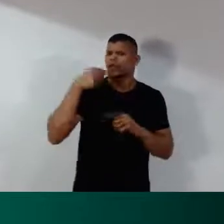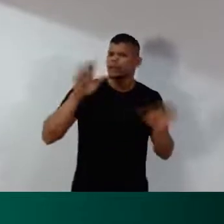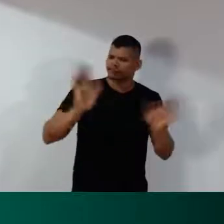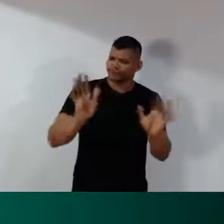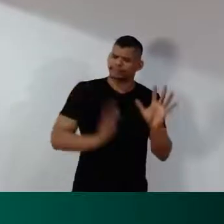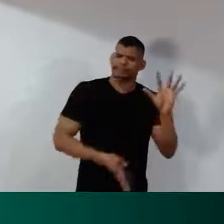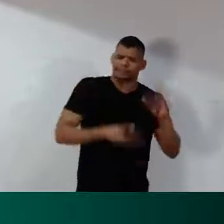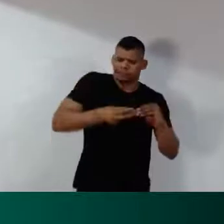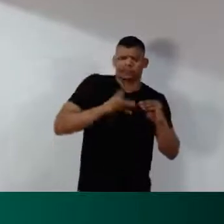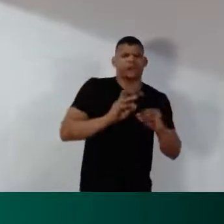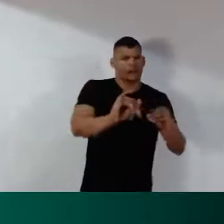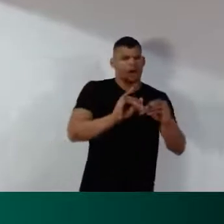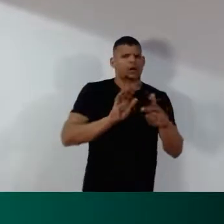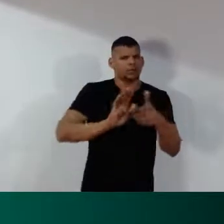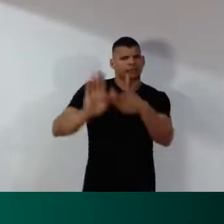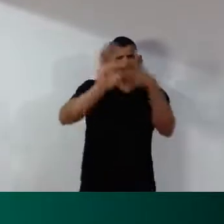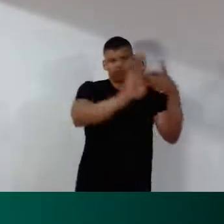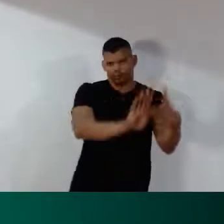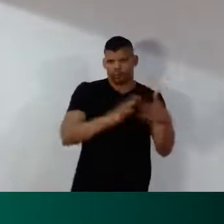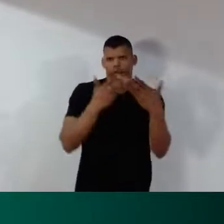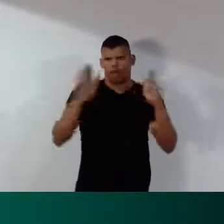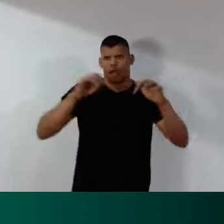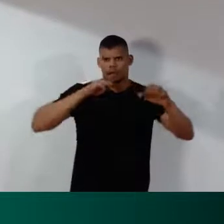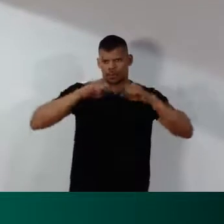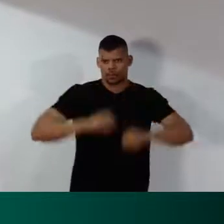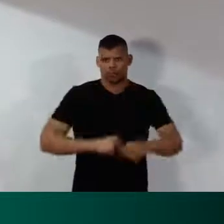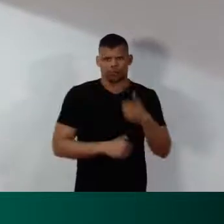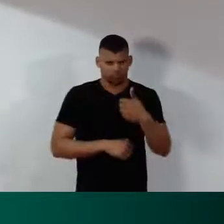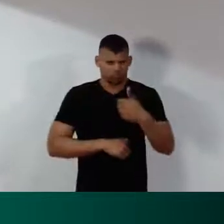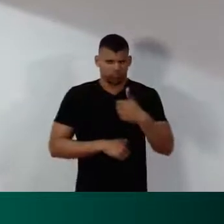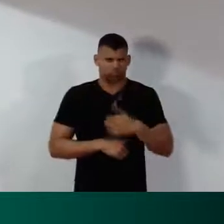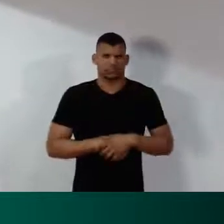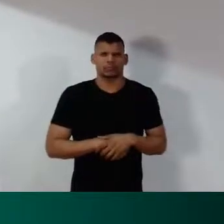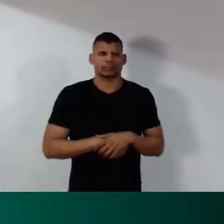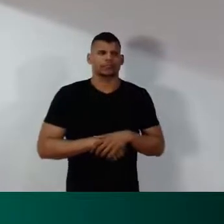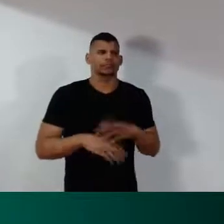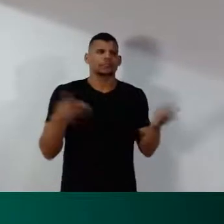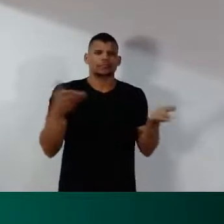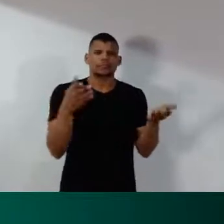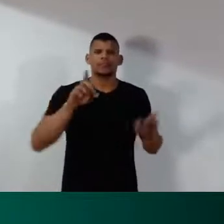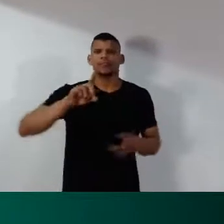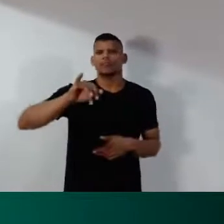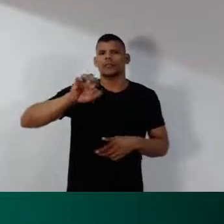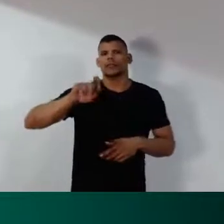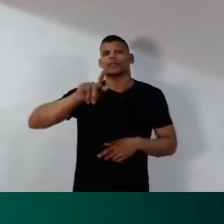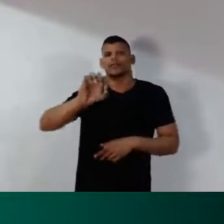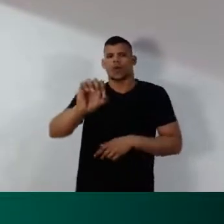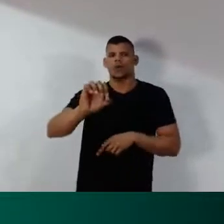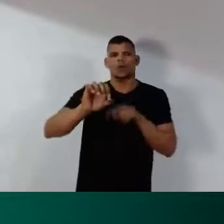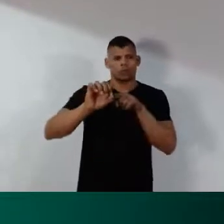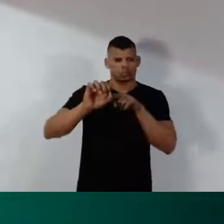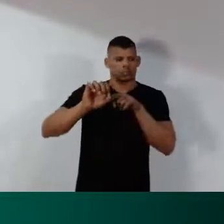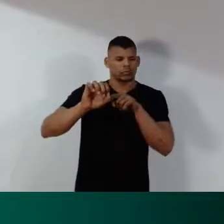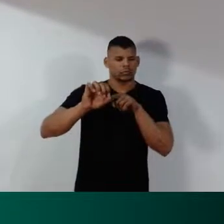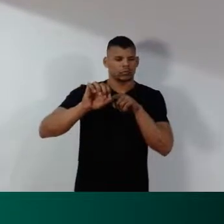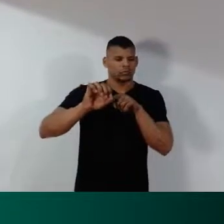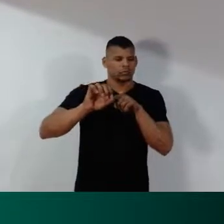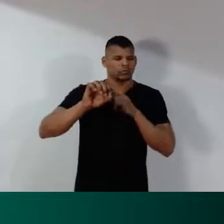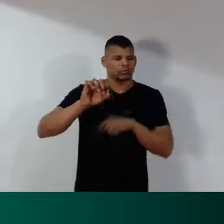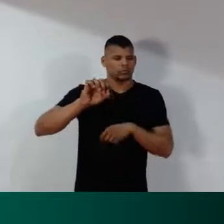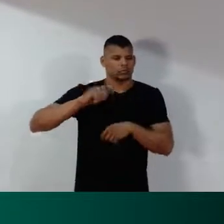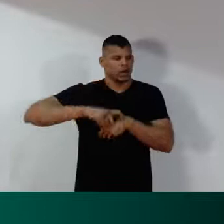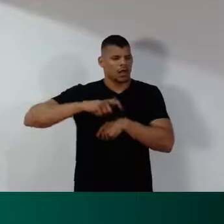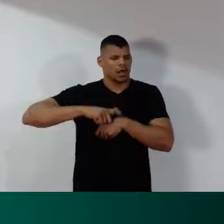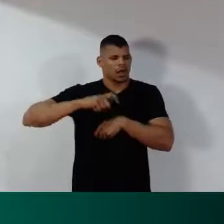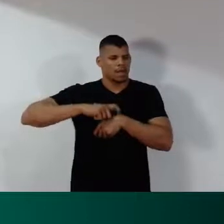voltar quando a gente for colocar para o grupão e agora eu vou chamar Diego de literalmente nosso contador de